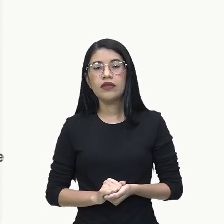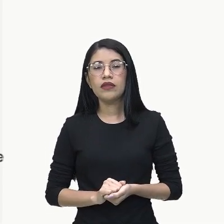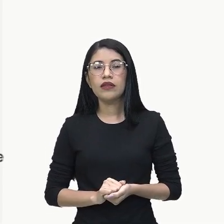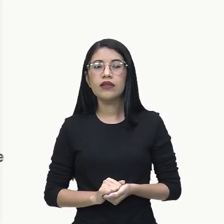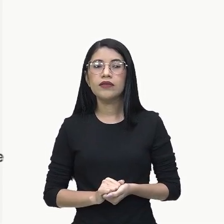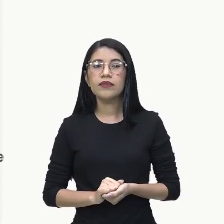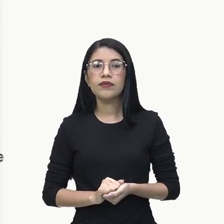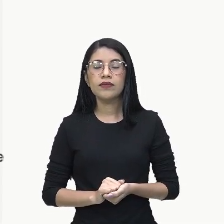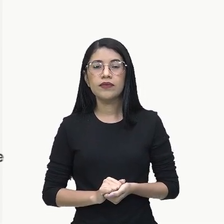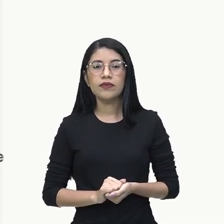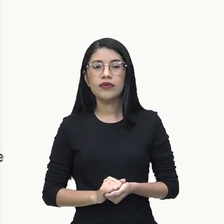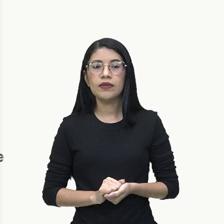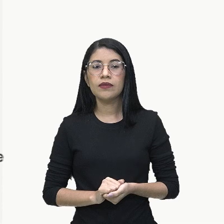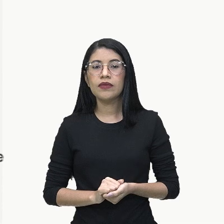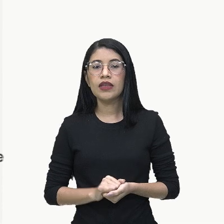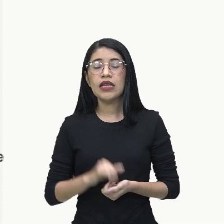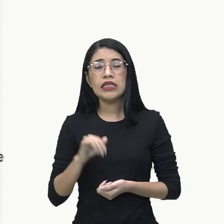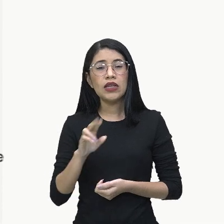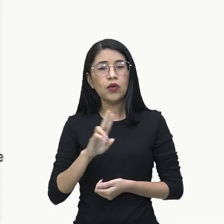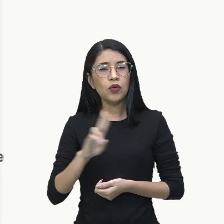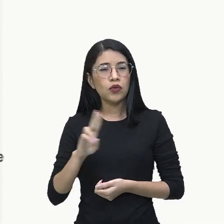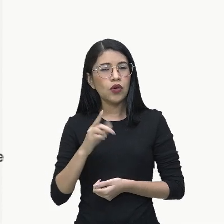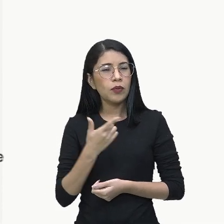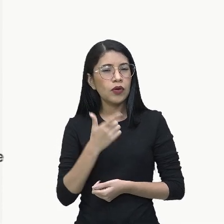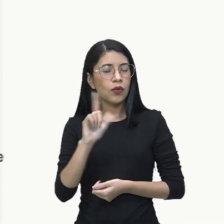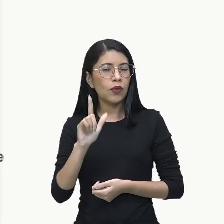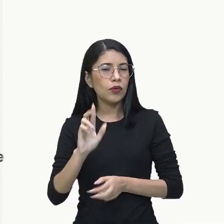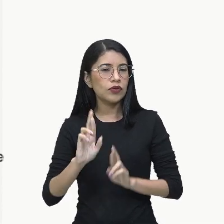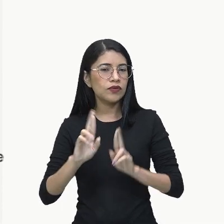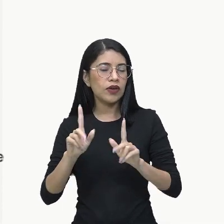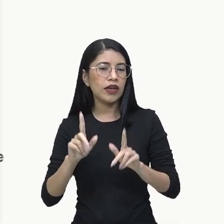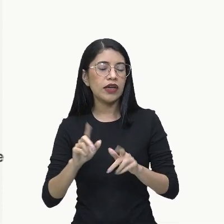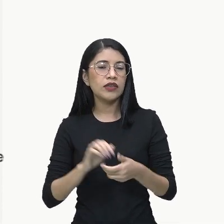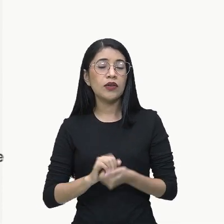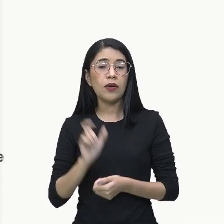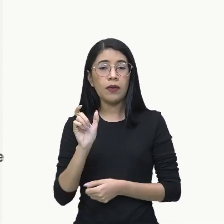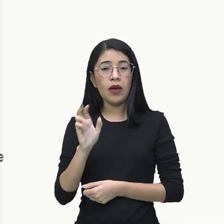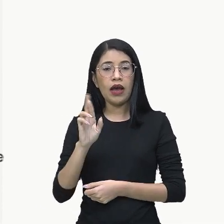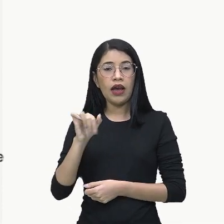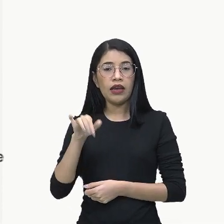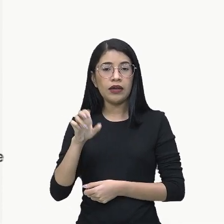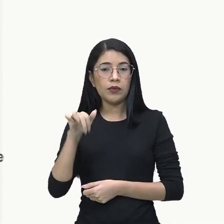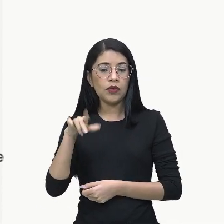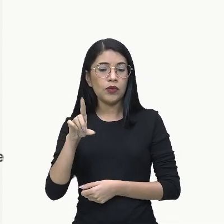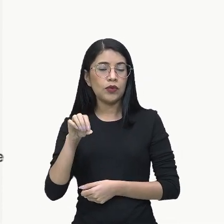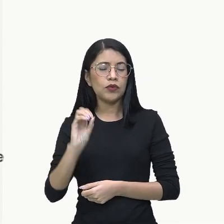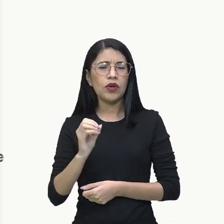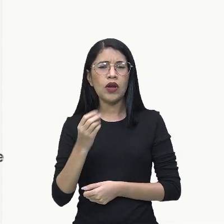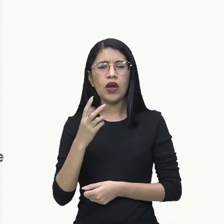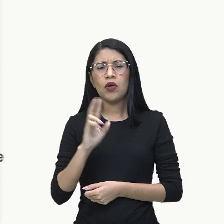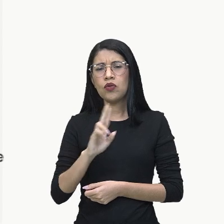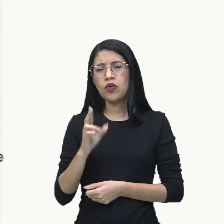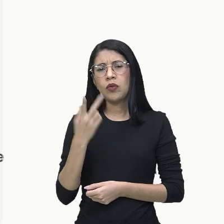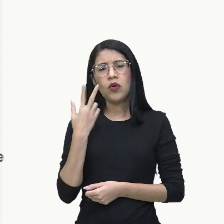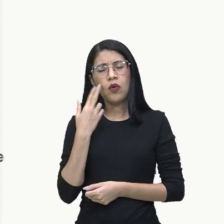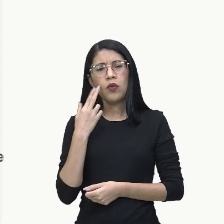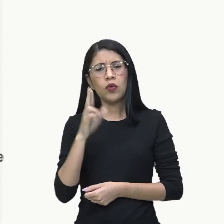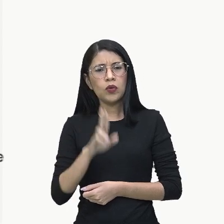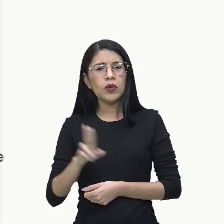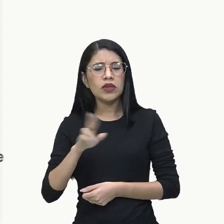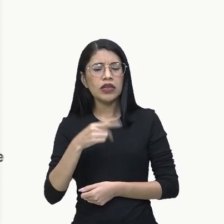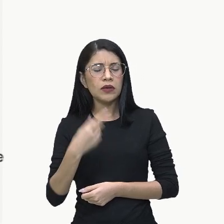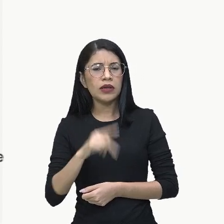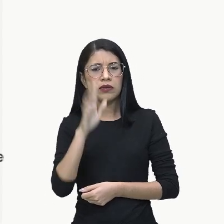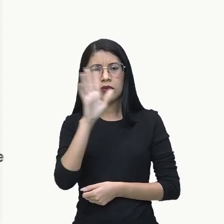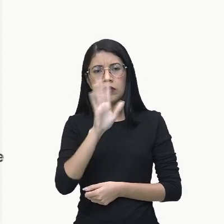se ele tivesse um outro nome, nota que ele usa o termo Raimundo, é um nome comum, é um nome bastante comum na população